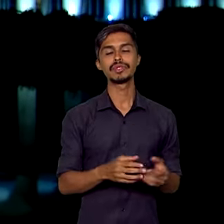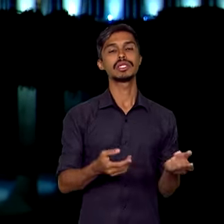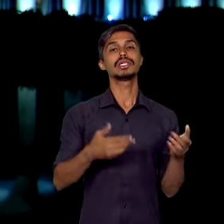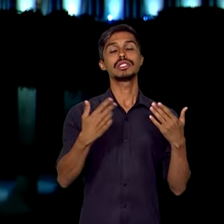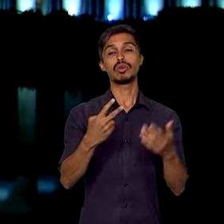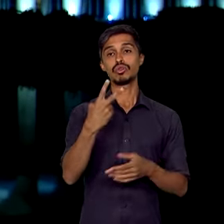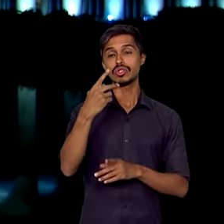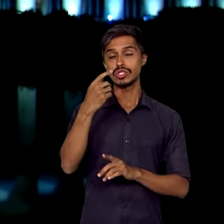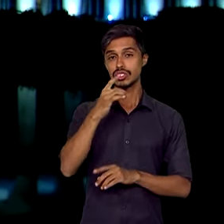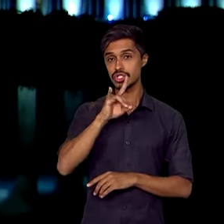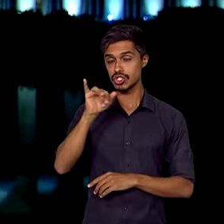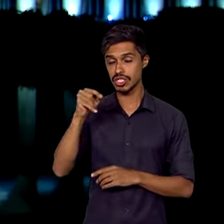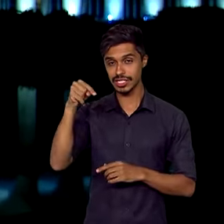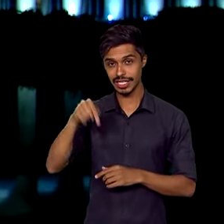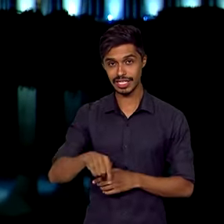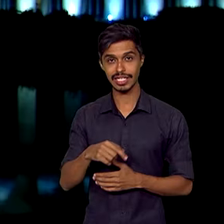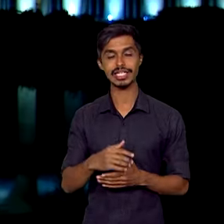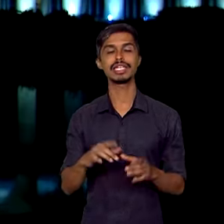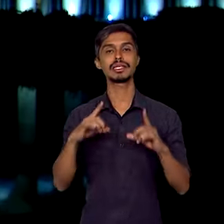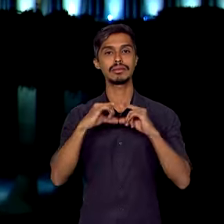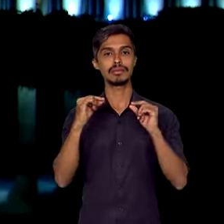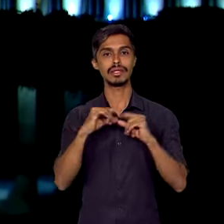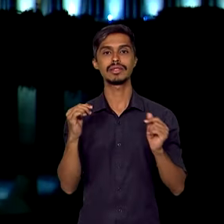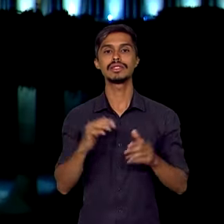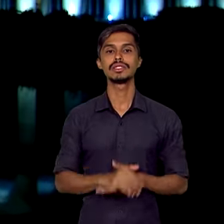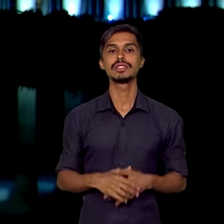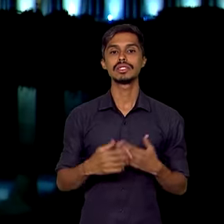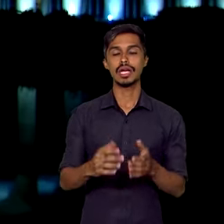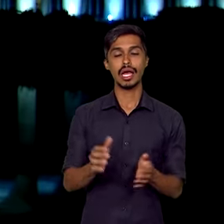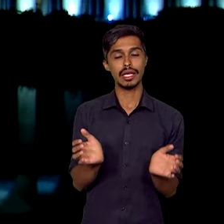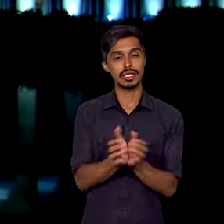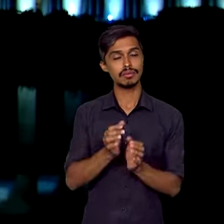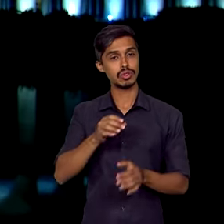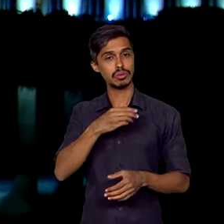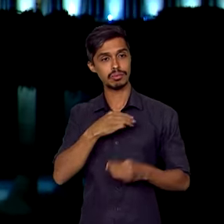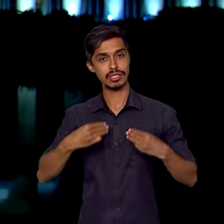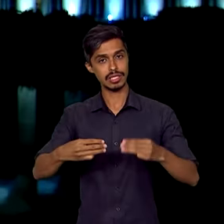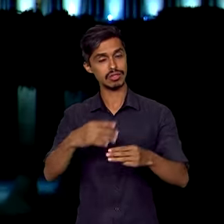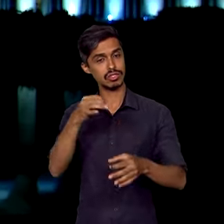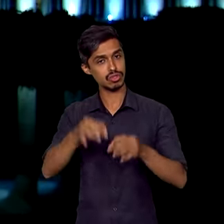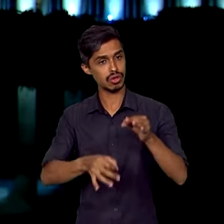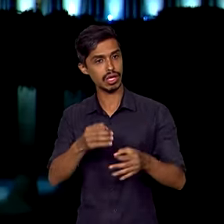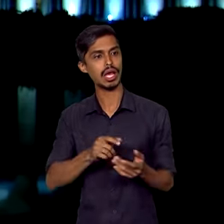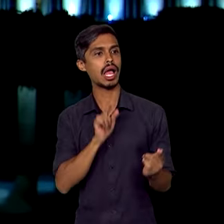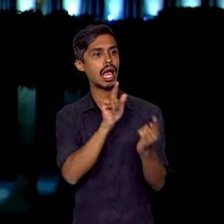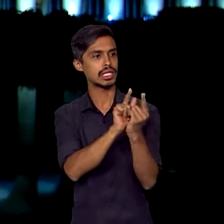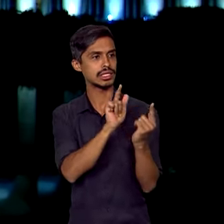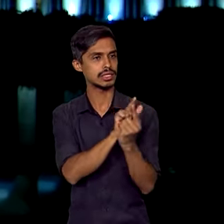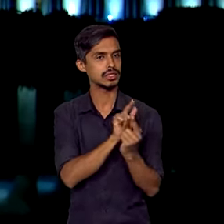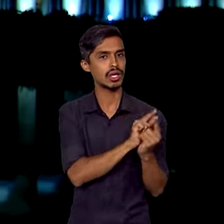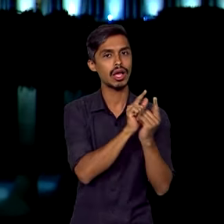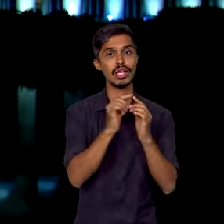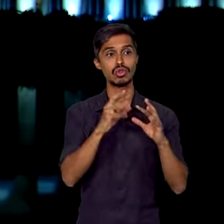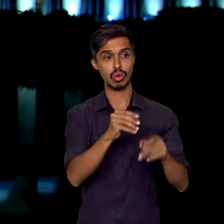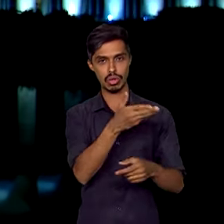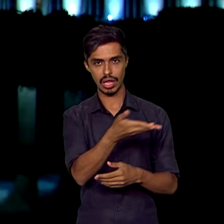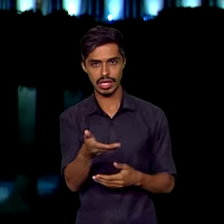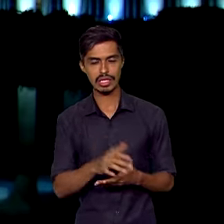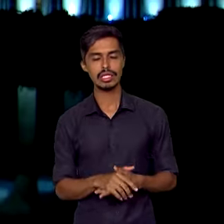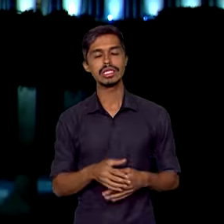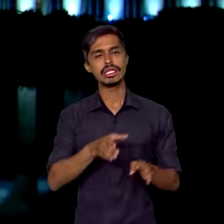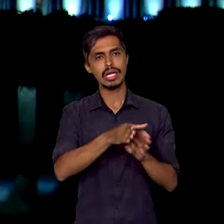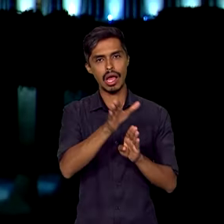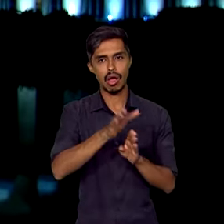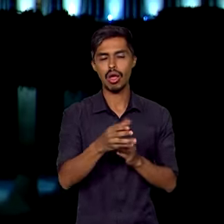primeiros dias aqui na capital, as equipes do Ministério da Justiça atenderam os repatriados e orientaram sobre